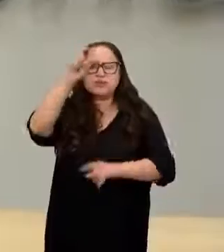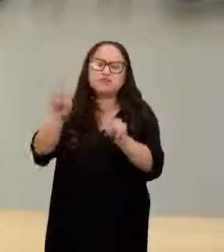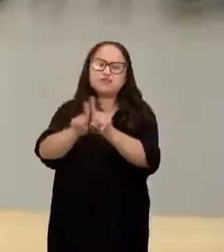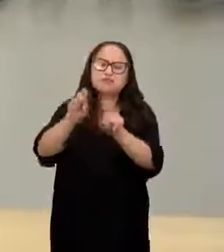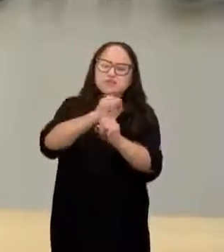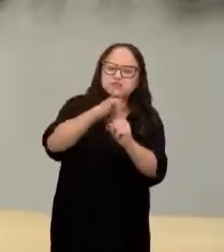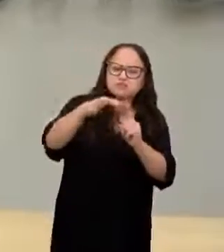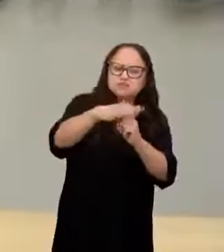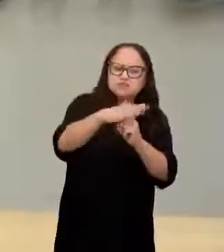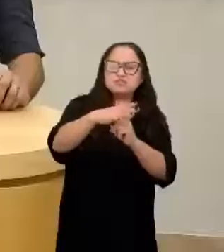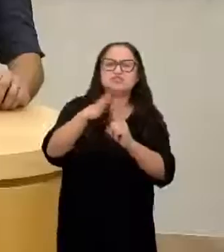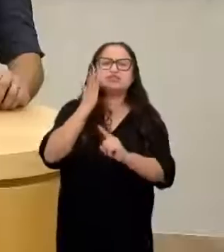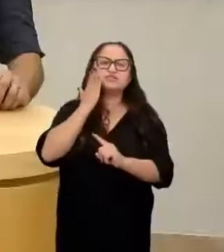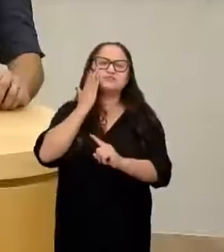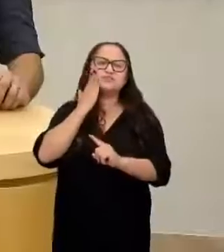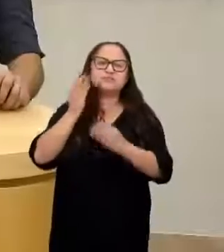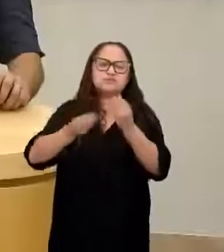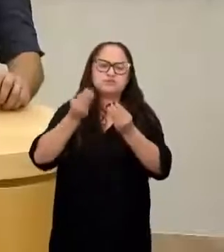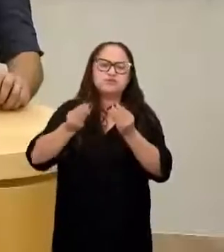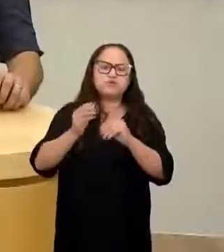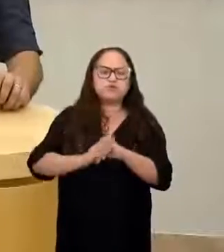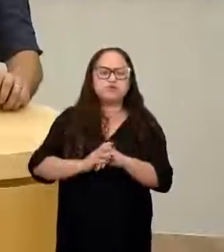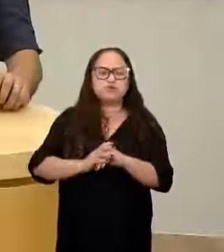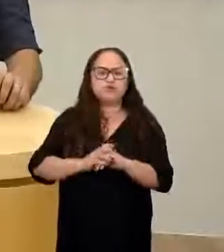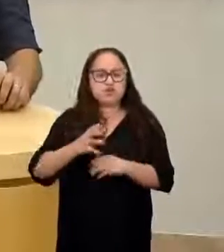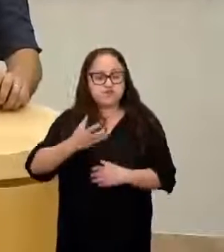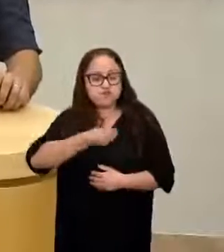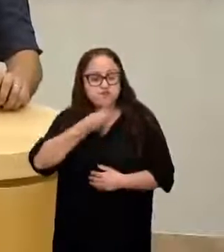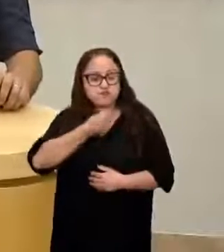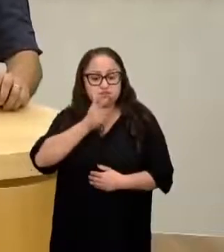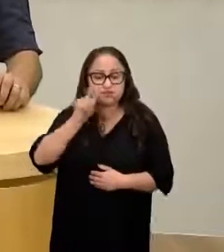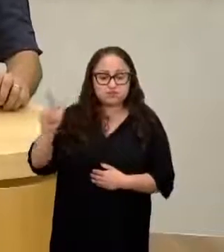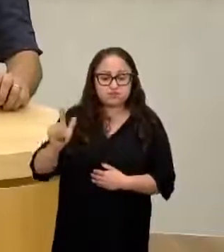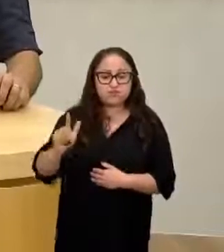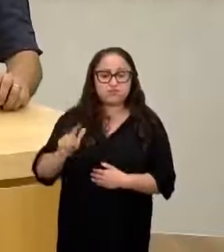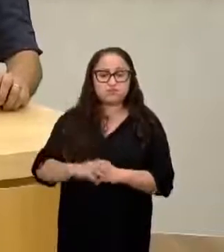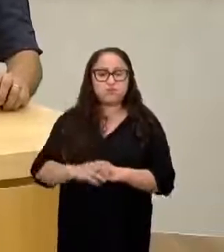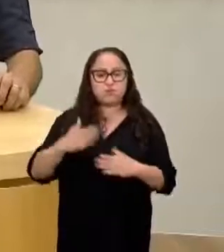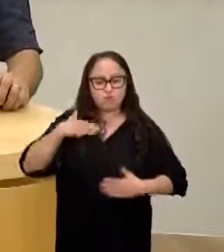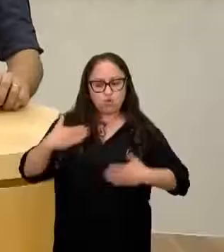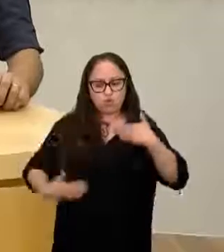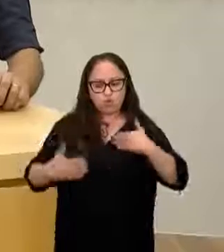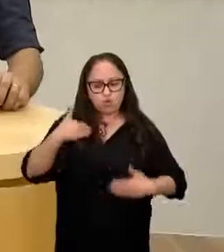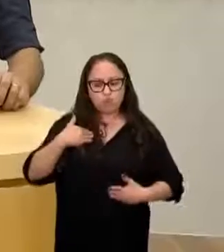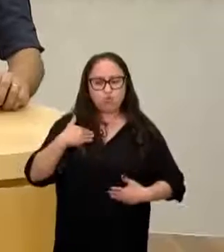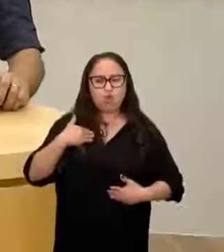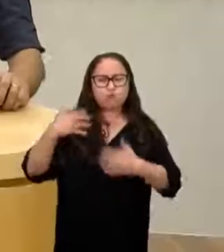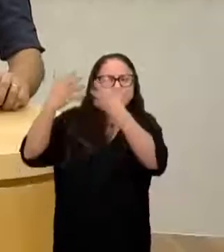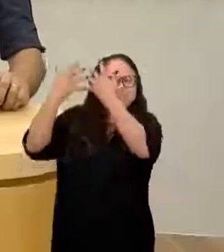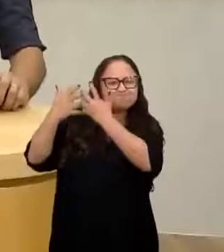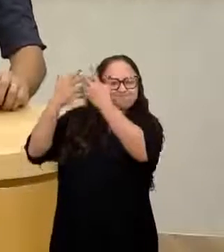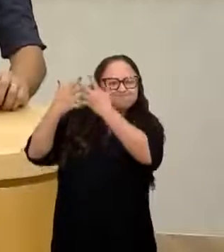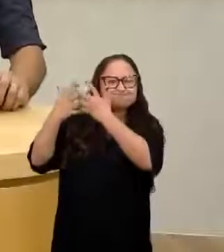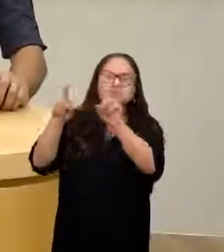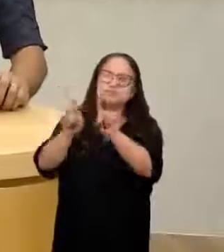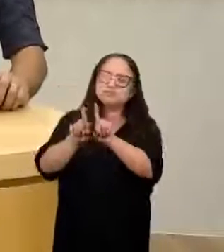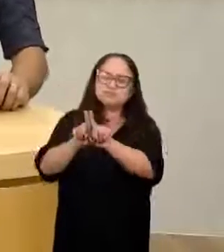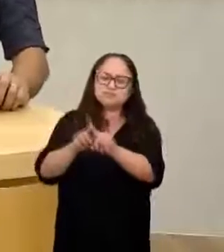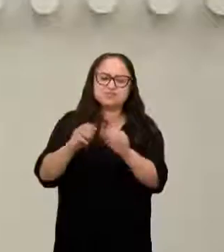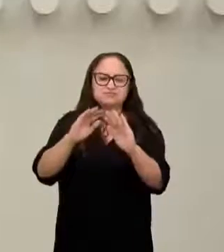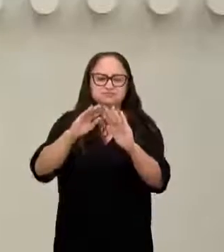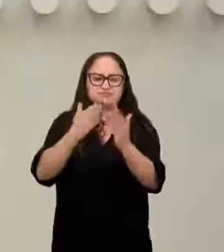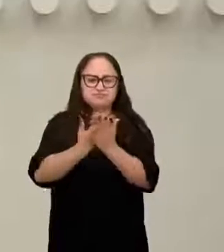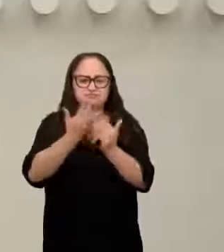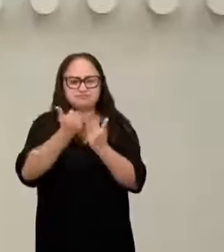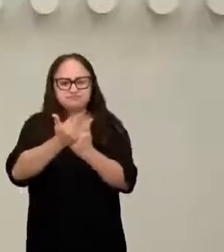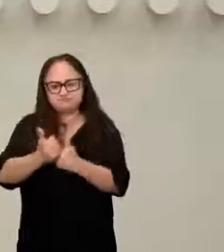socializar, saber lidar ali com o grupo, né? Convivência. Acho que coordenação, corpo, mente, nossa, muitas